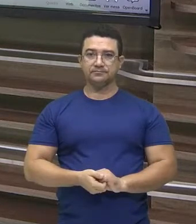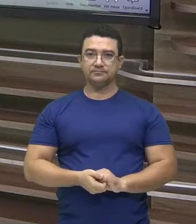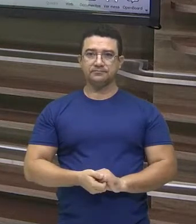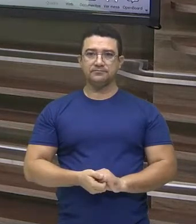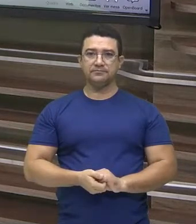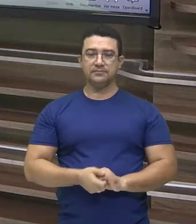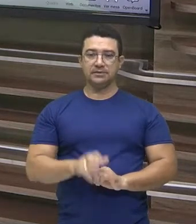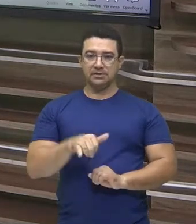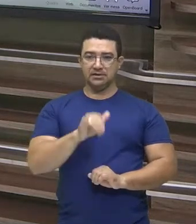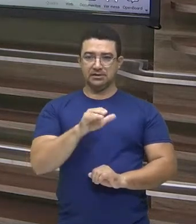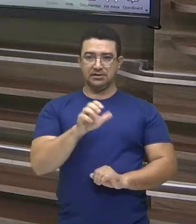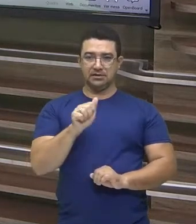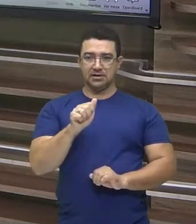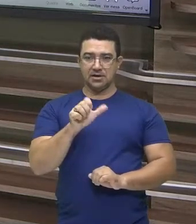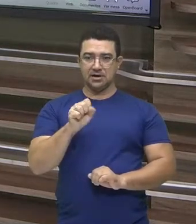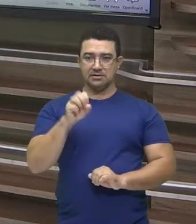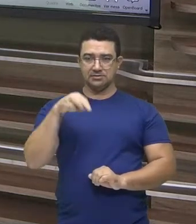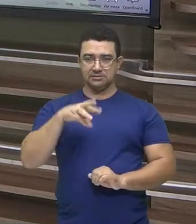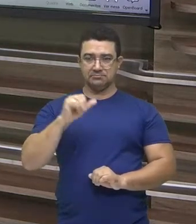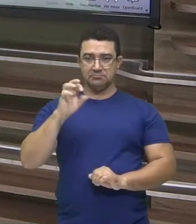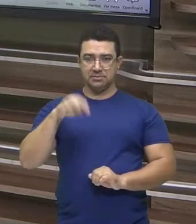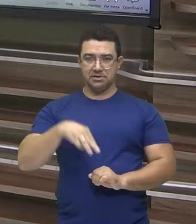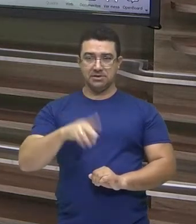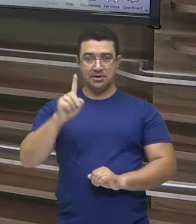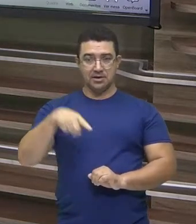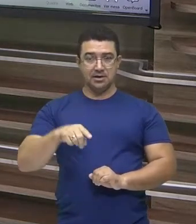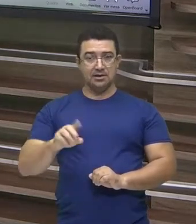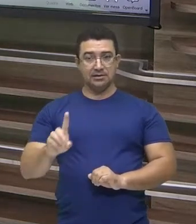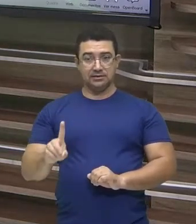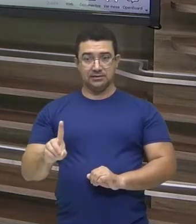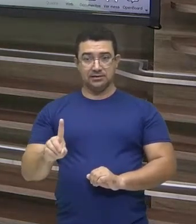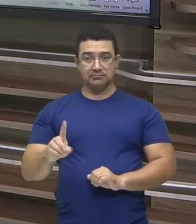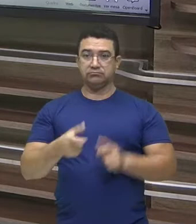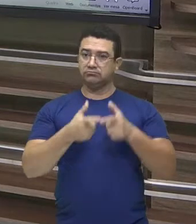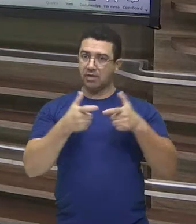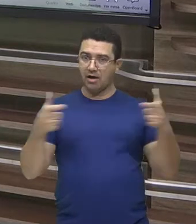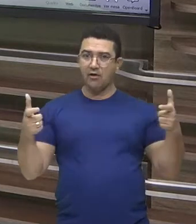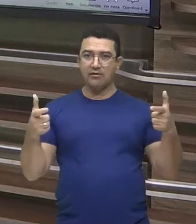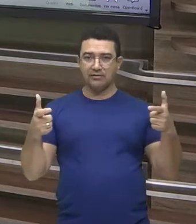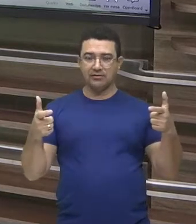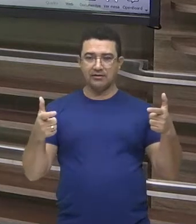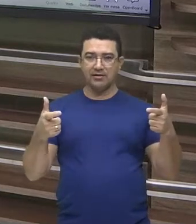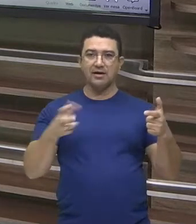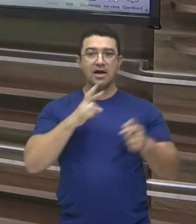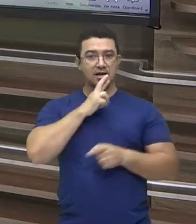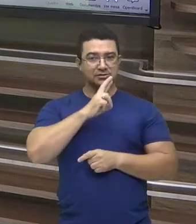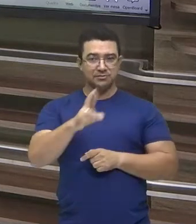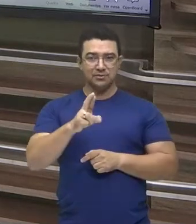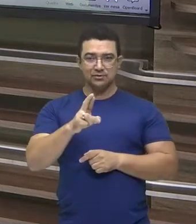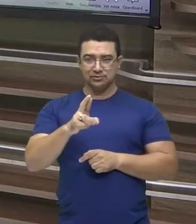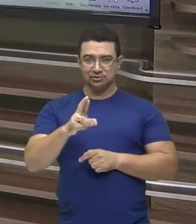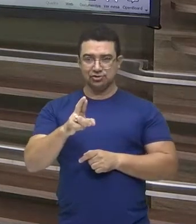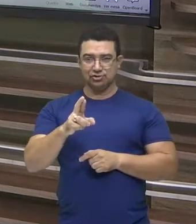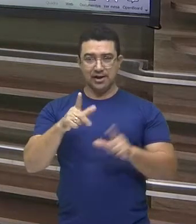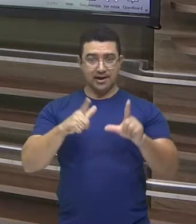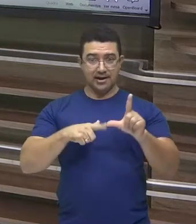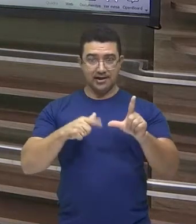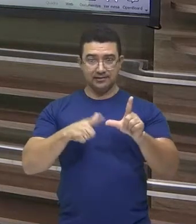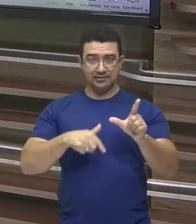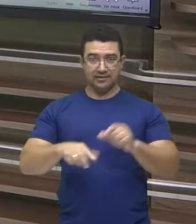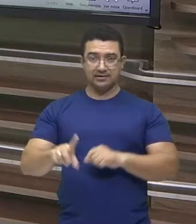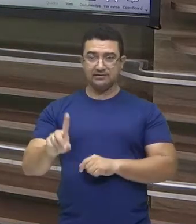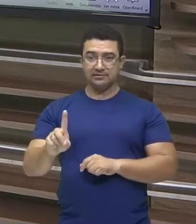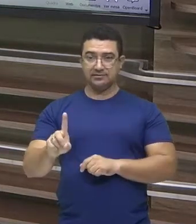A Yasmin também está enviando que a resposta correta é a letra D. A maioria de vocês aqui está colocando que a resposta correta é a